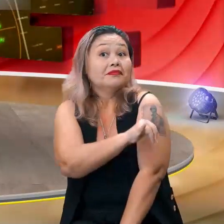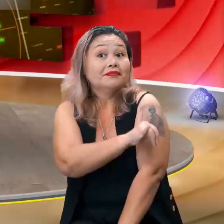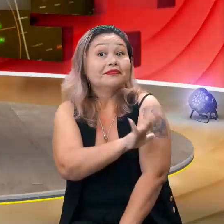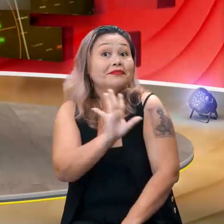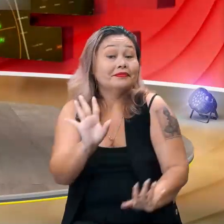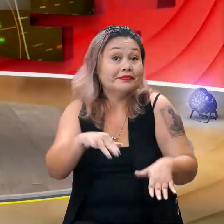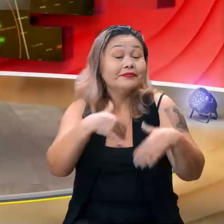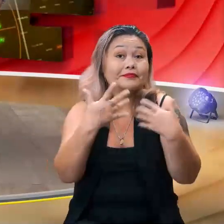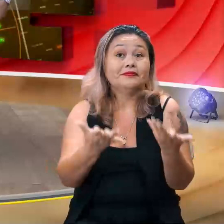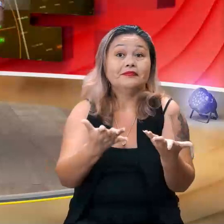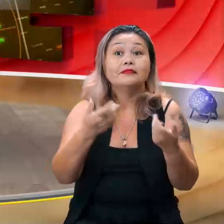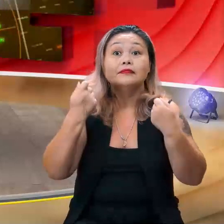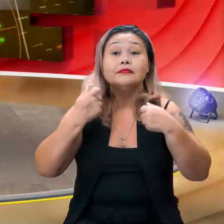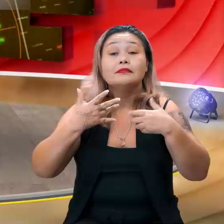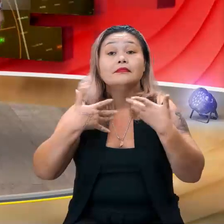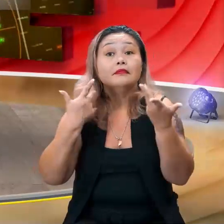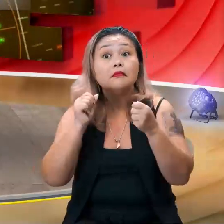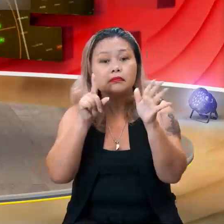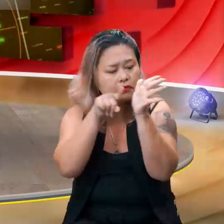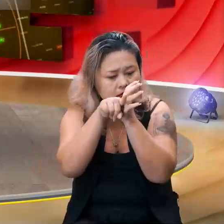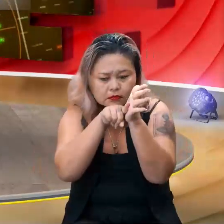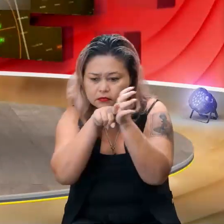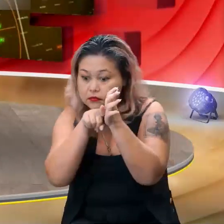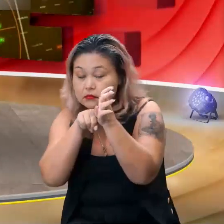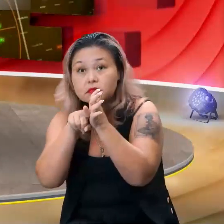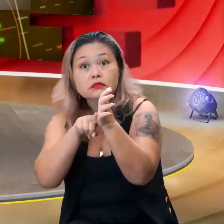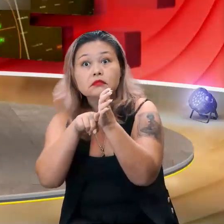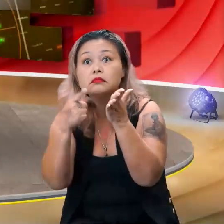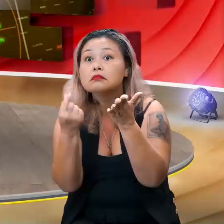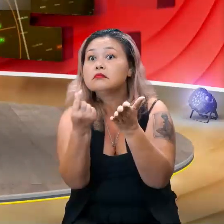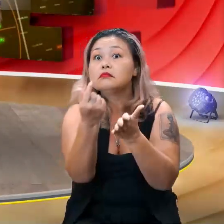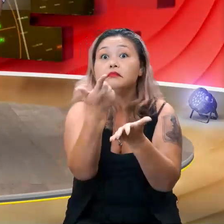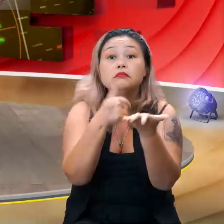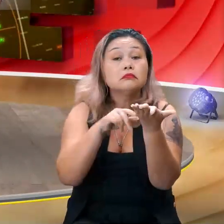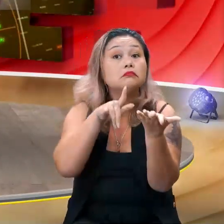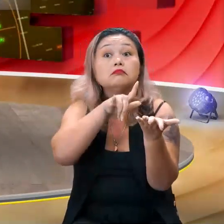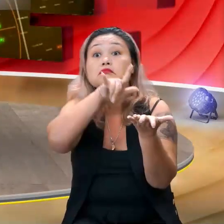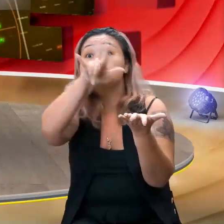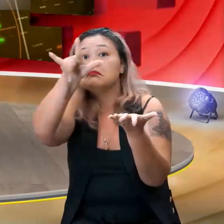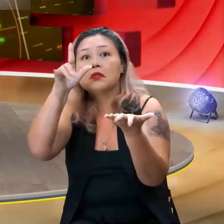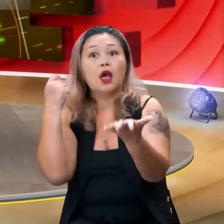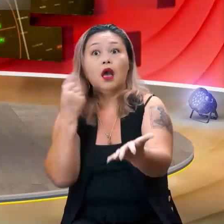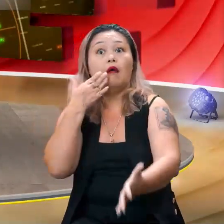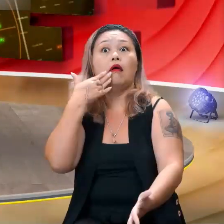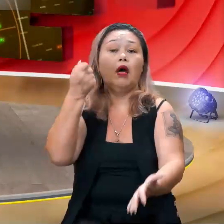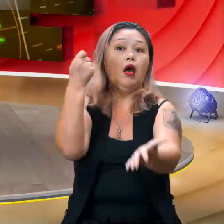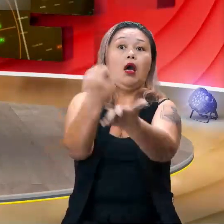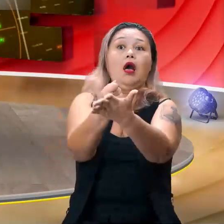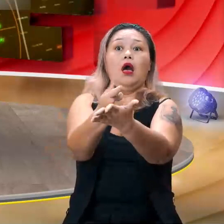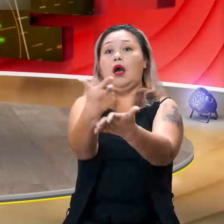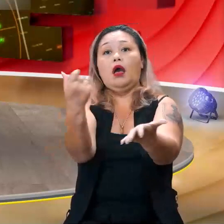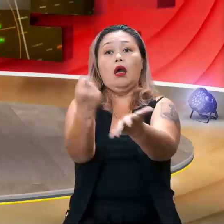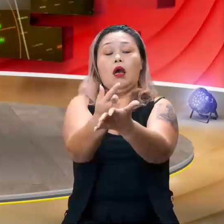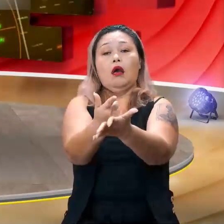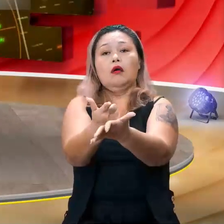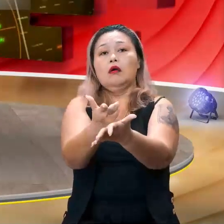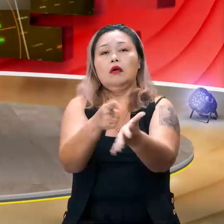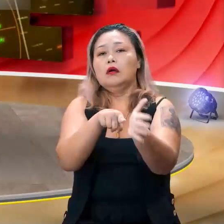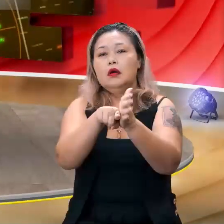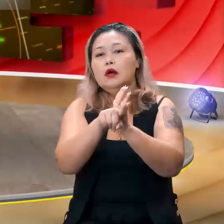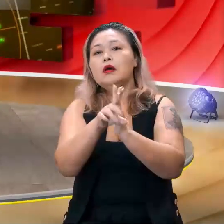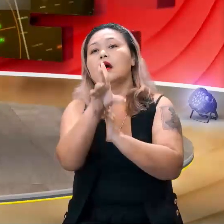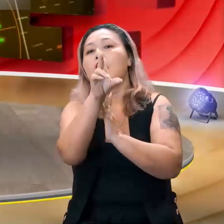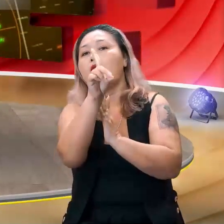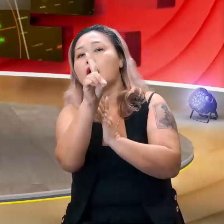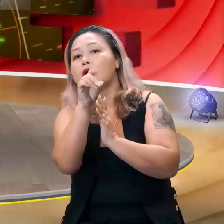para isso você vai querer pesquisar as passagens aéreas, né? Você não vai de cara comprar a primeira assim, né? Vai pesquisar as datas,